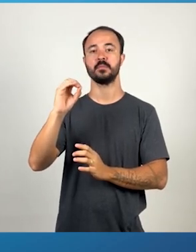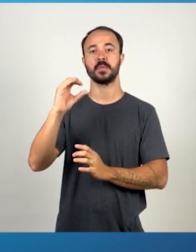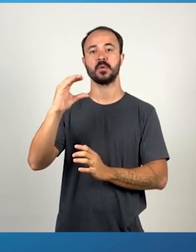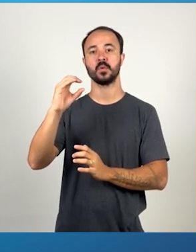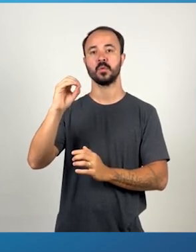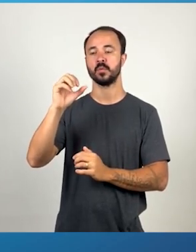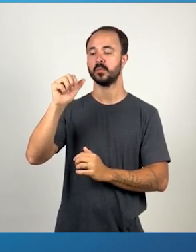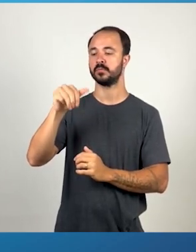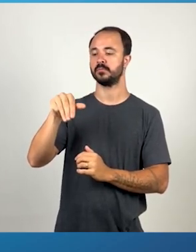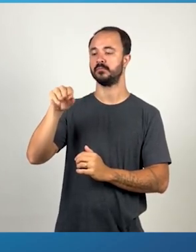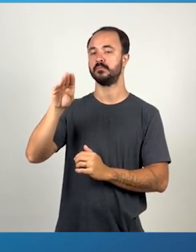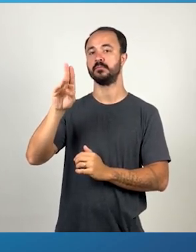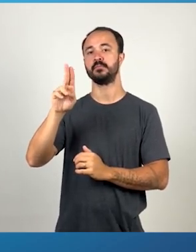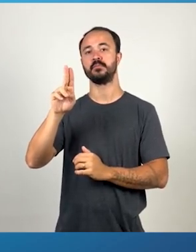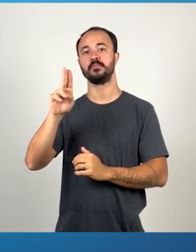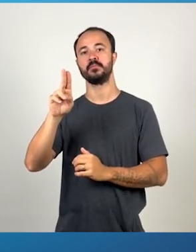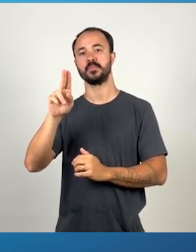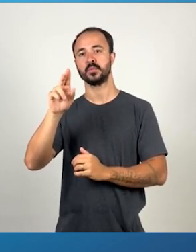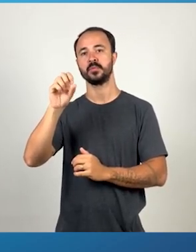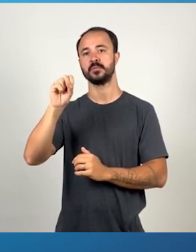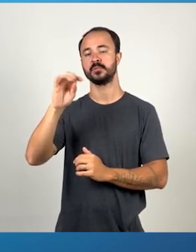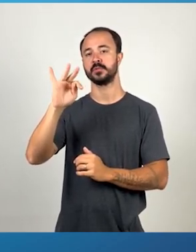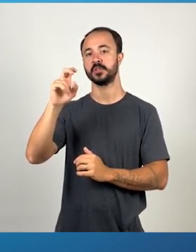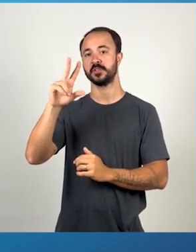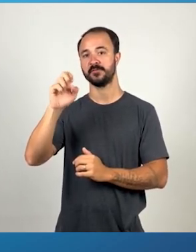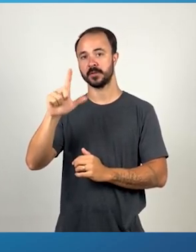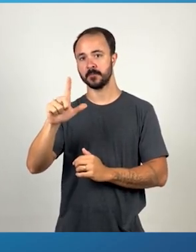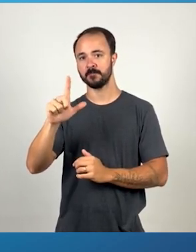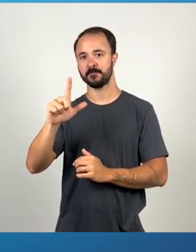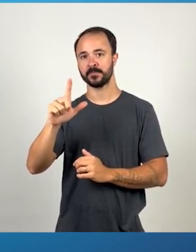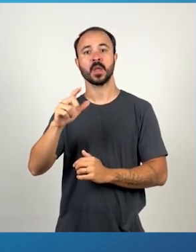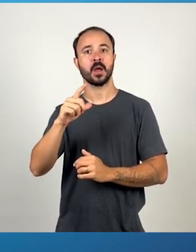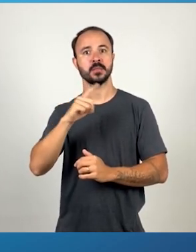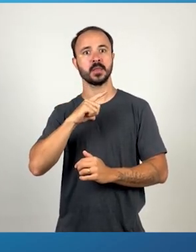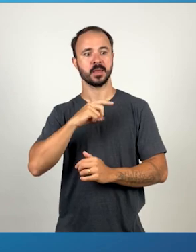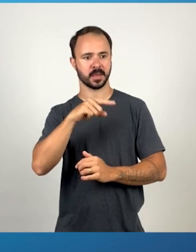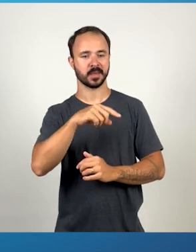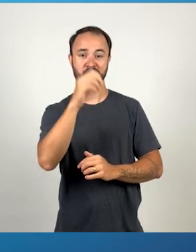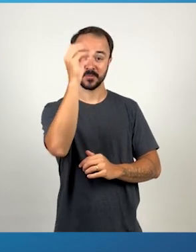biocombustíveis são muito utilizados no Brasil. Esse tipo de combustível é